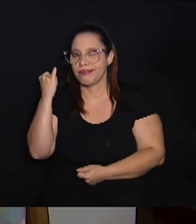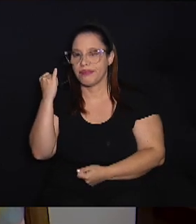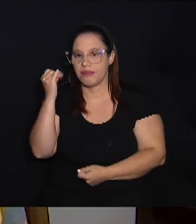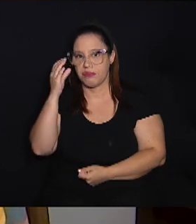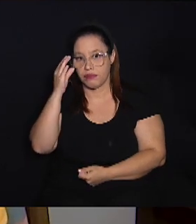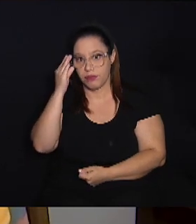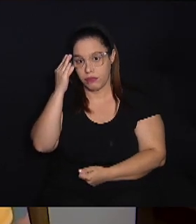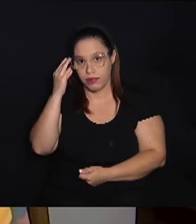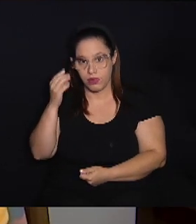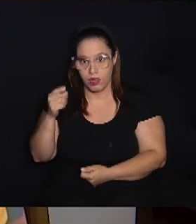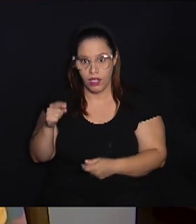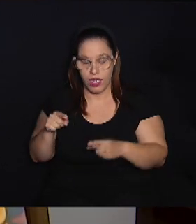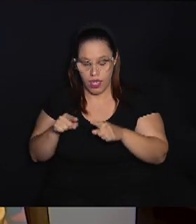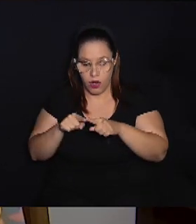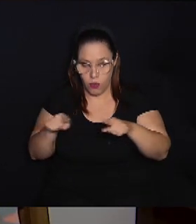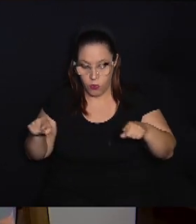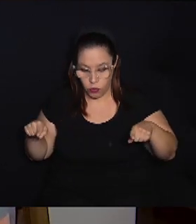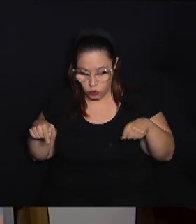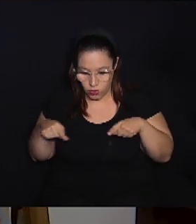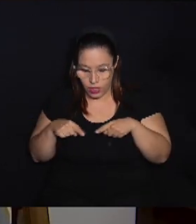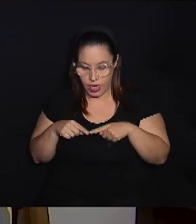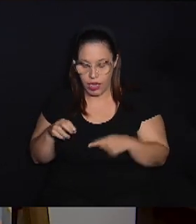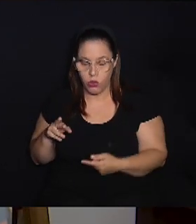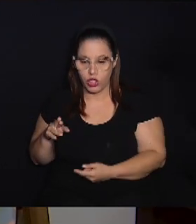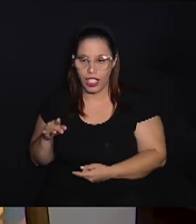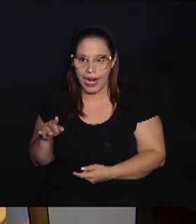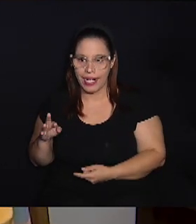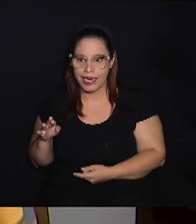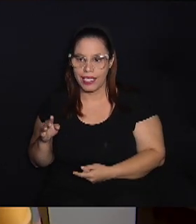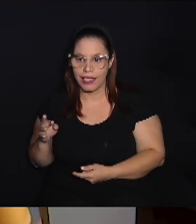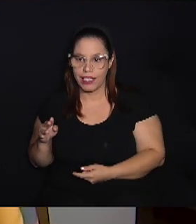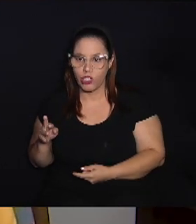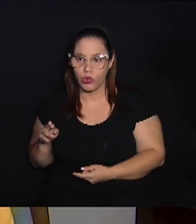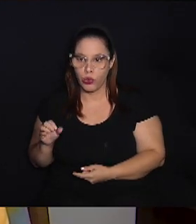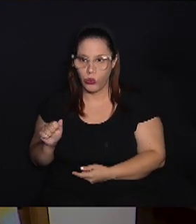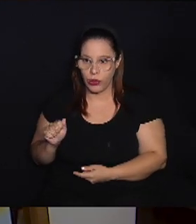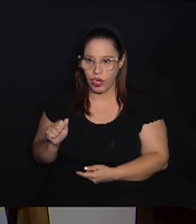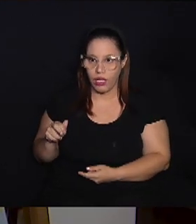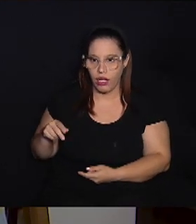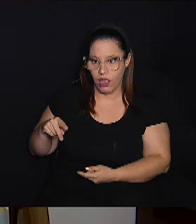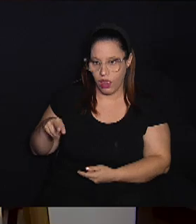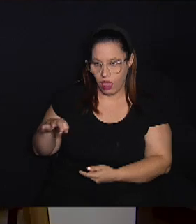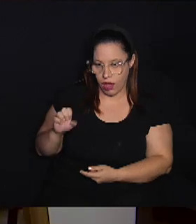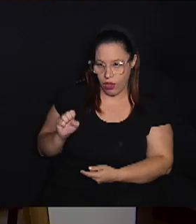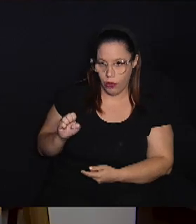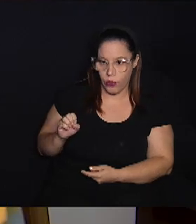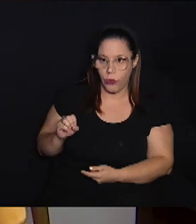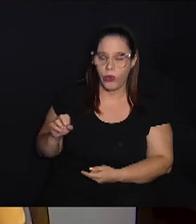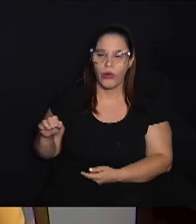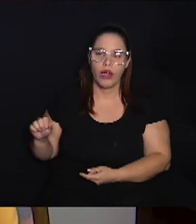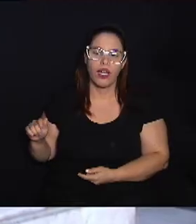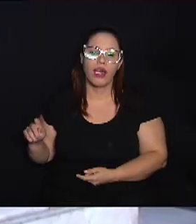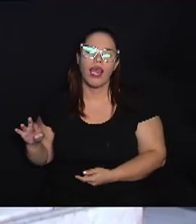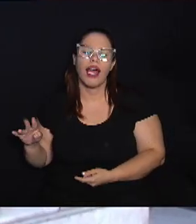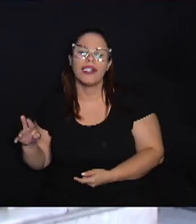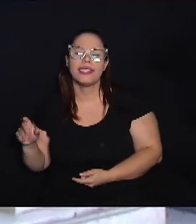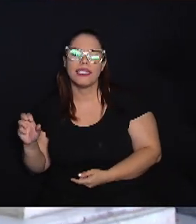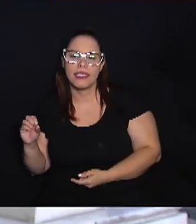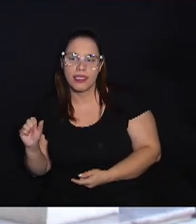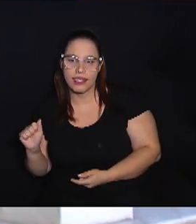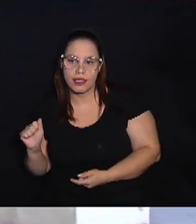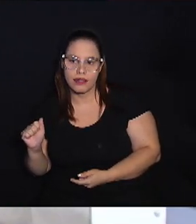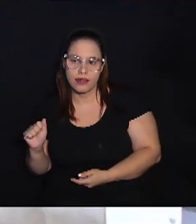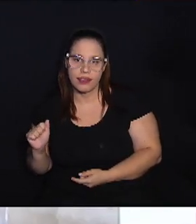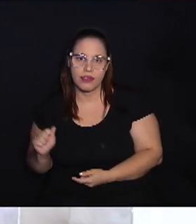uma arquitetura neoclássica, mas com motivos assim já, né, mais de Art Nouveau também, que a